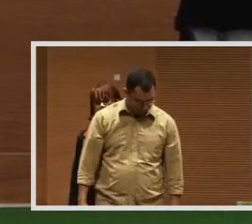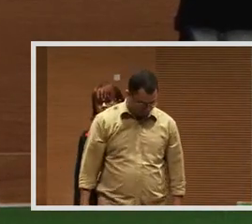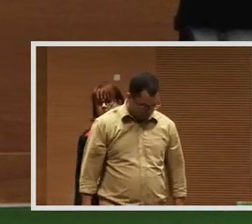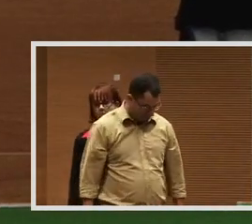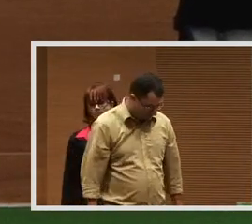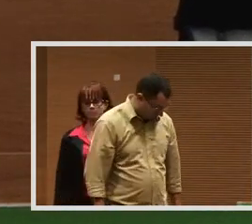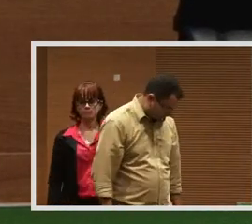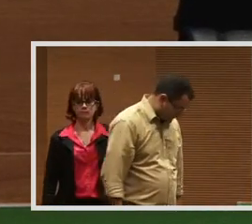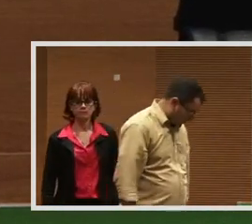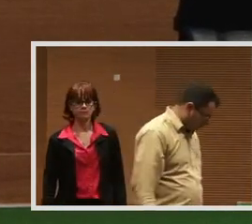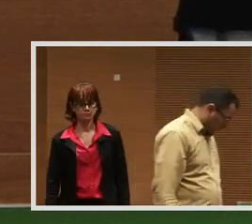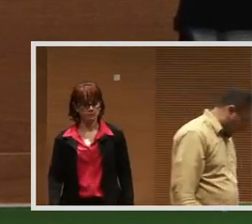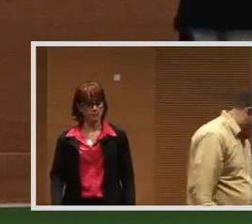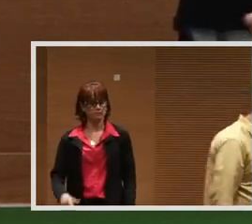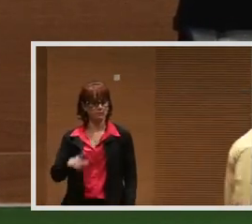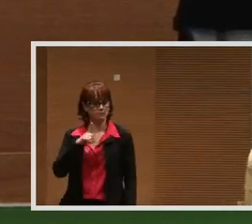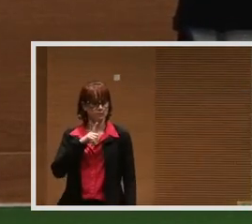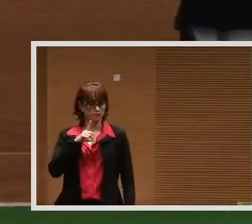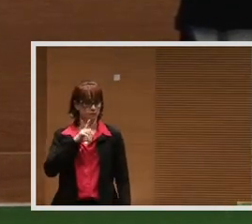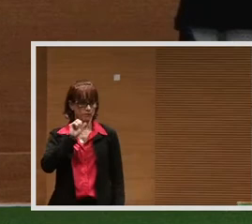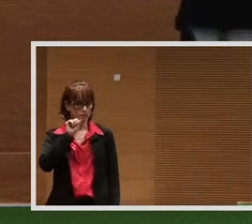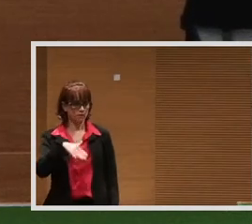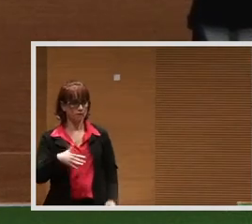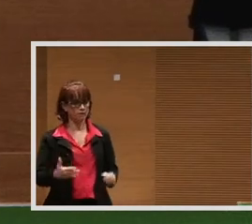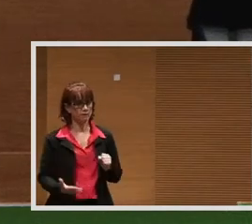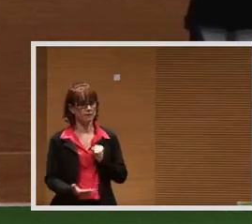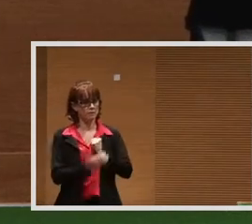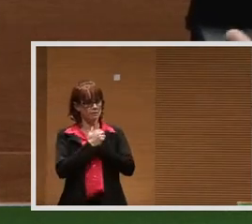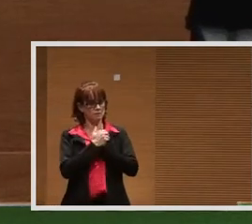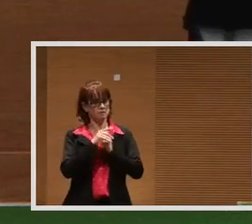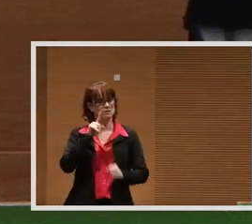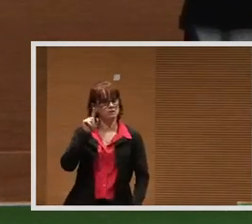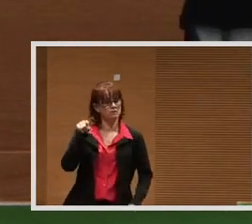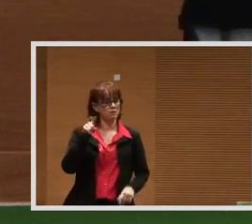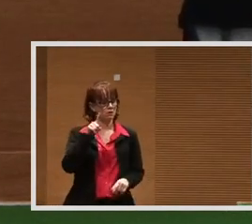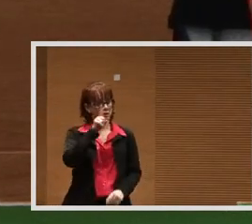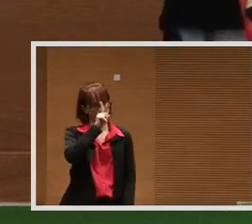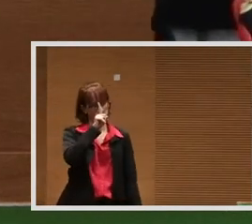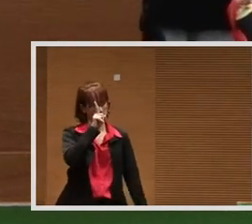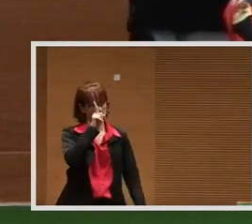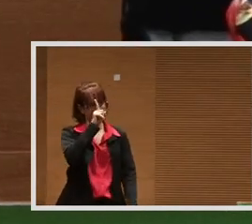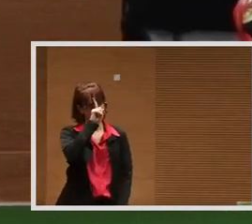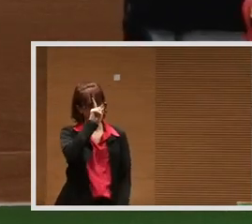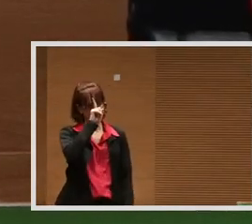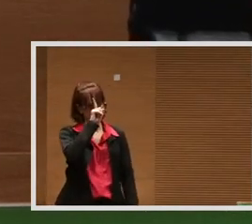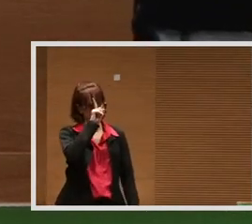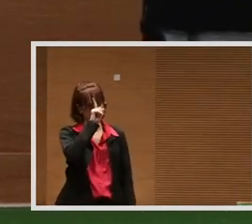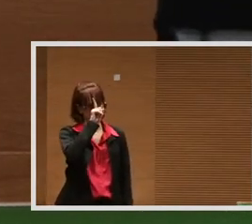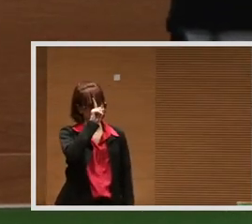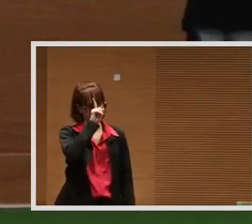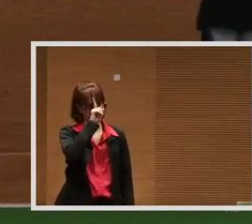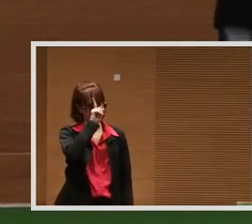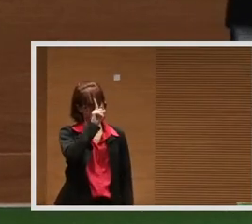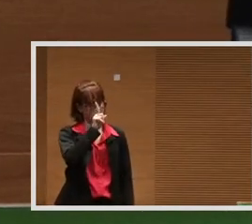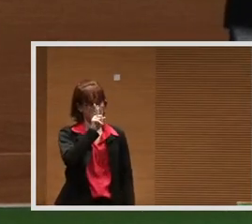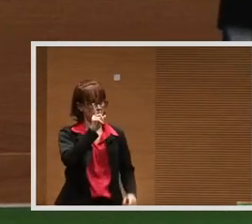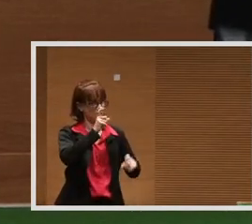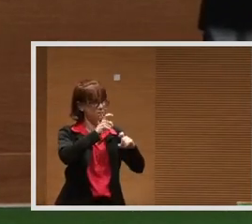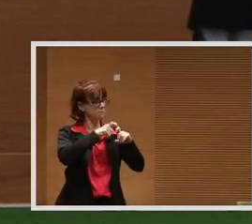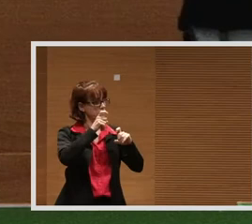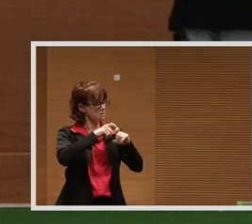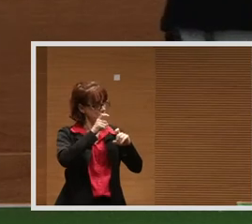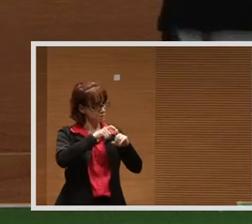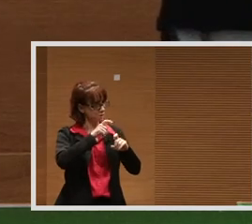na medicina. Tanto que basta ver que os nossos companheiros de outros